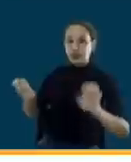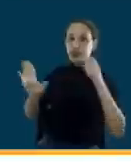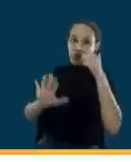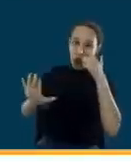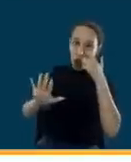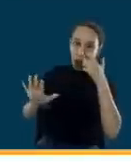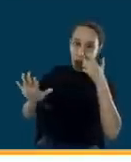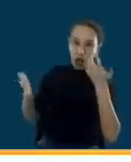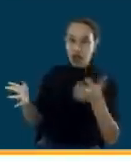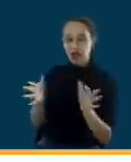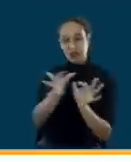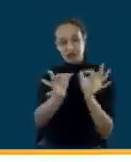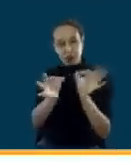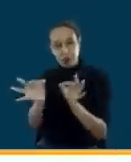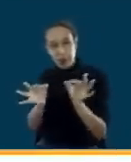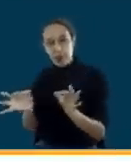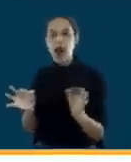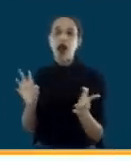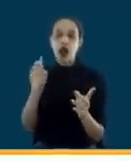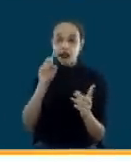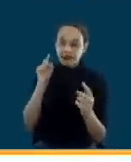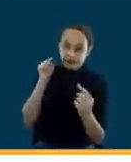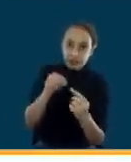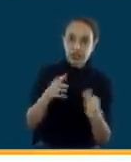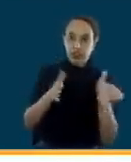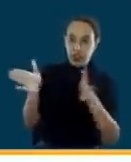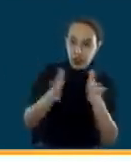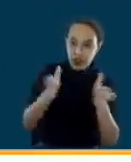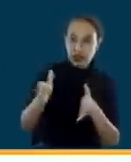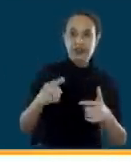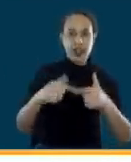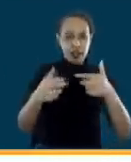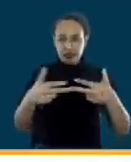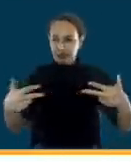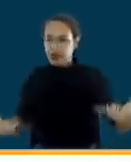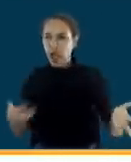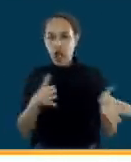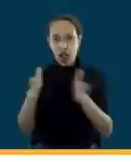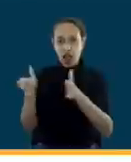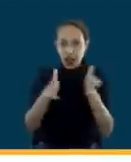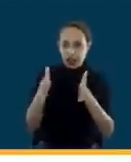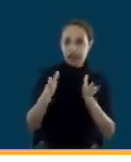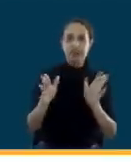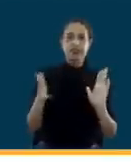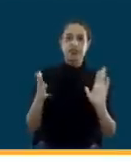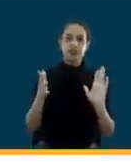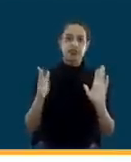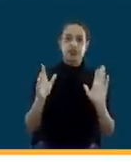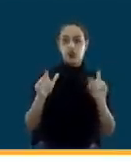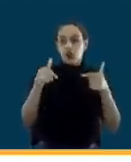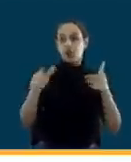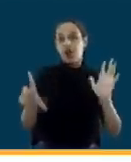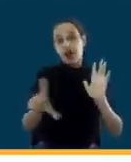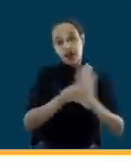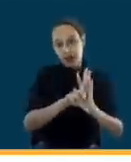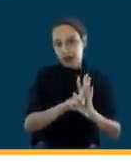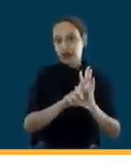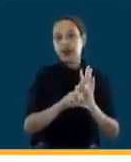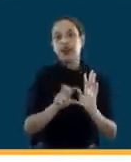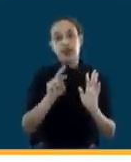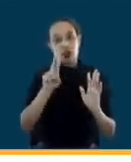digamos, organizada do ponto de vista do acesso aos recursos, do acesso a mecanismos como a Lei Rouanet, que continua sendo muito